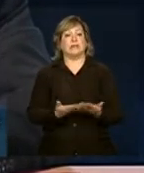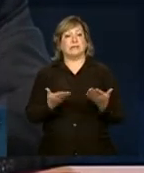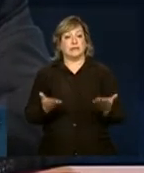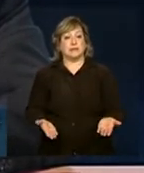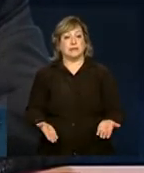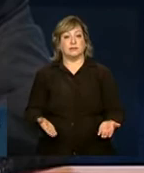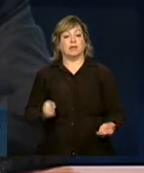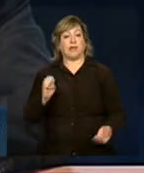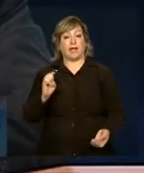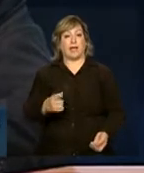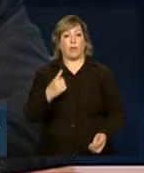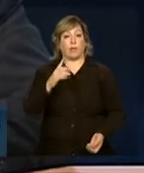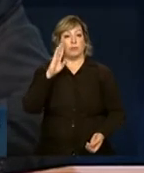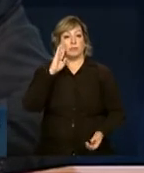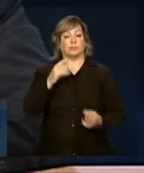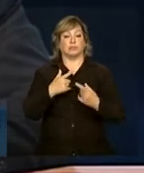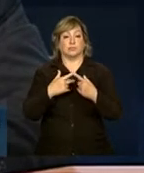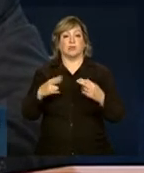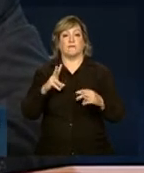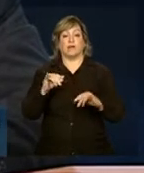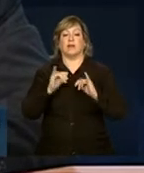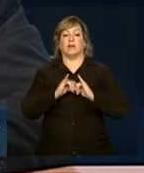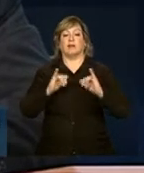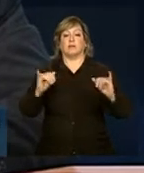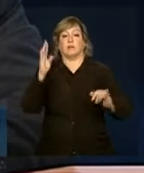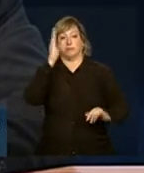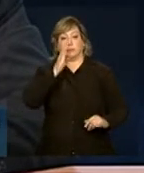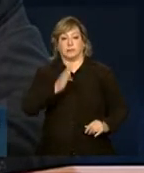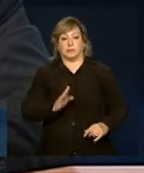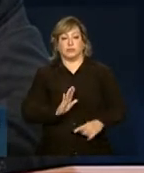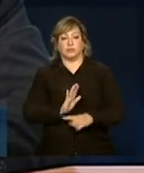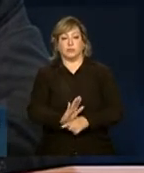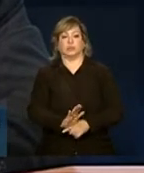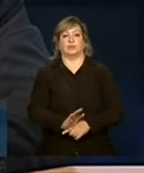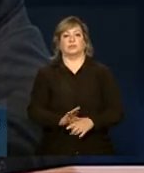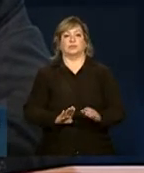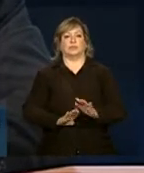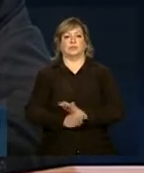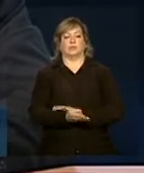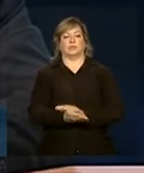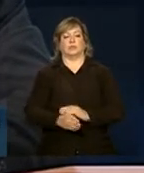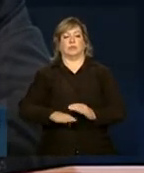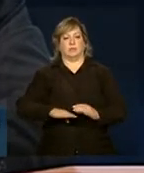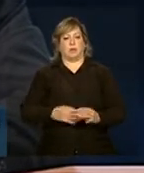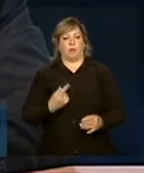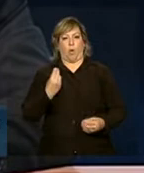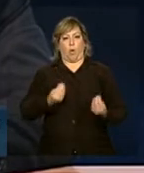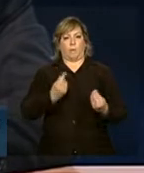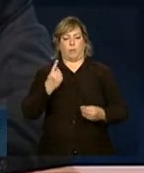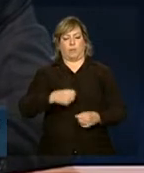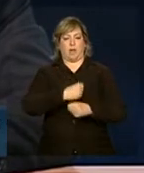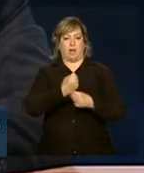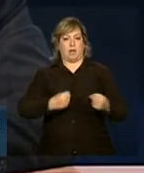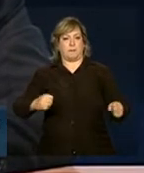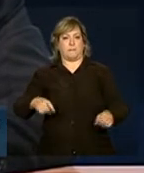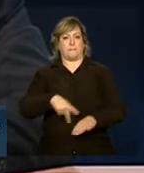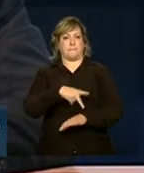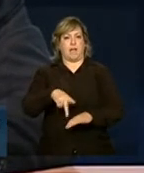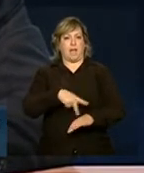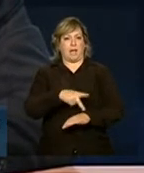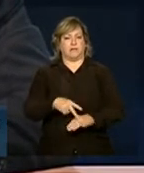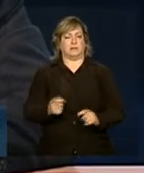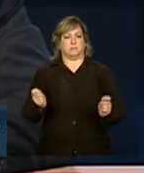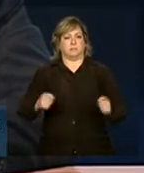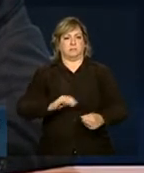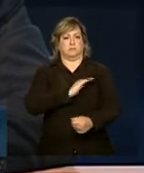isso é um dos caminhos que vai levar o Brasil a se consolidar cada vez mais como um grande país como